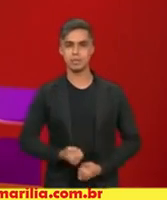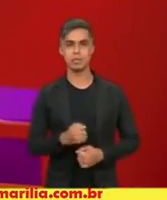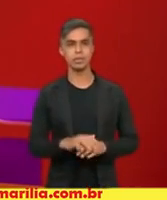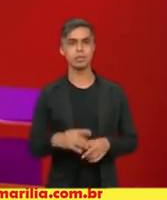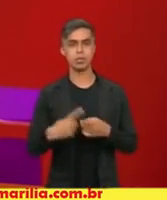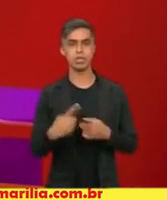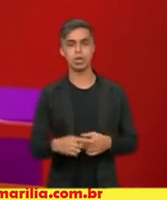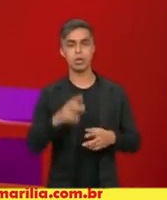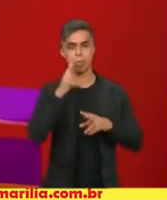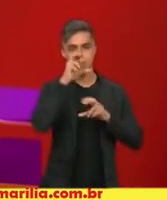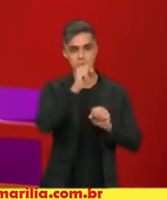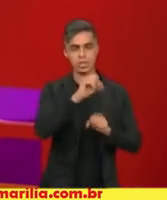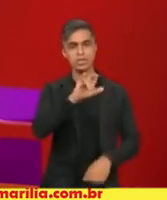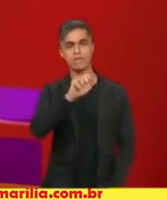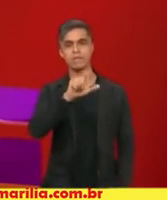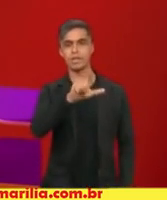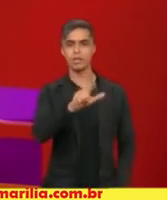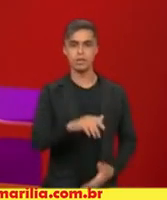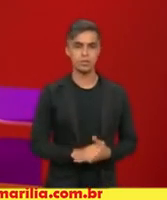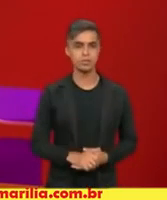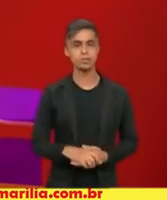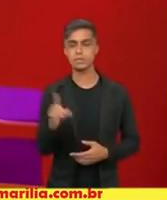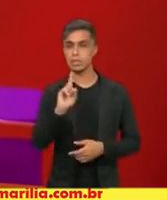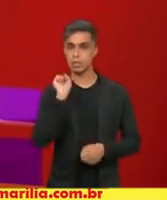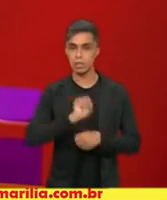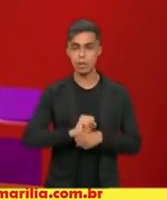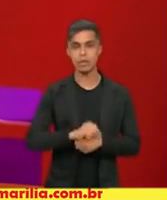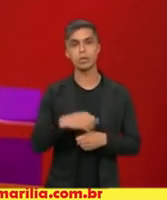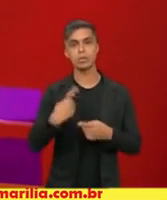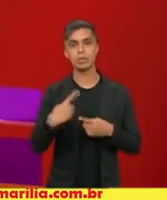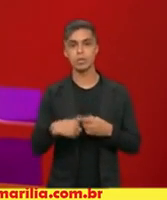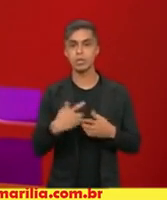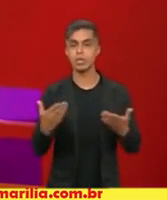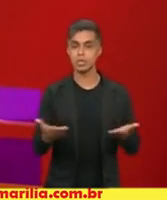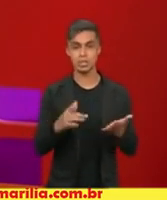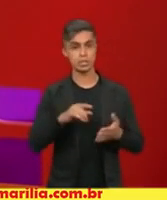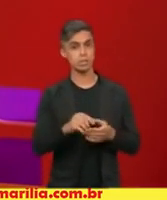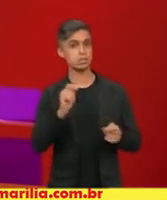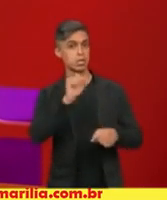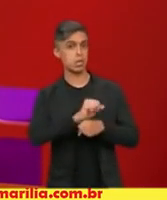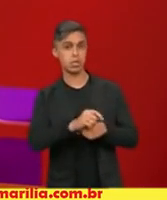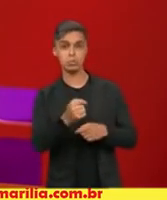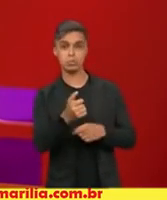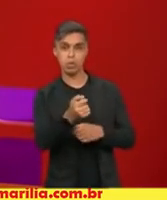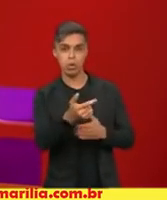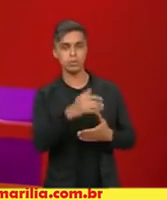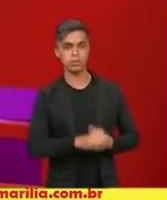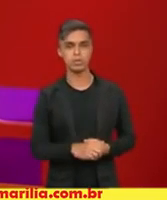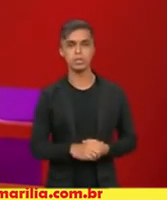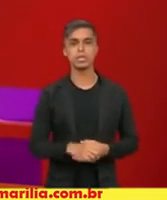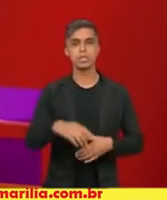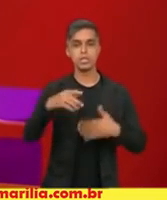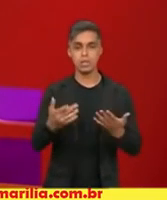poder civil, né, que não amparou, pelo menos assim se julgava, não amparou suficientemente a corporação militar.